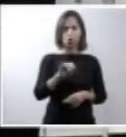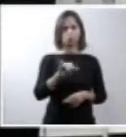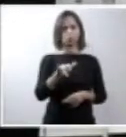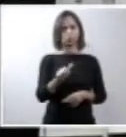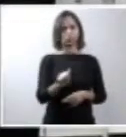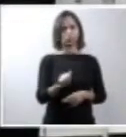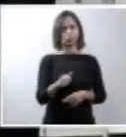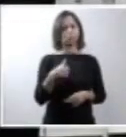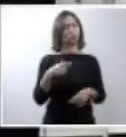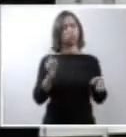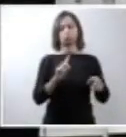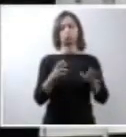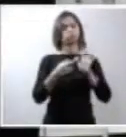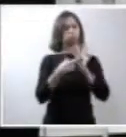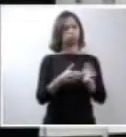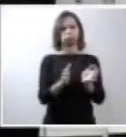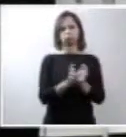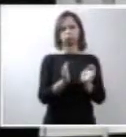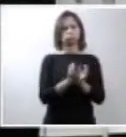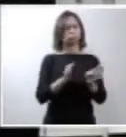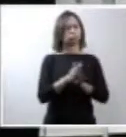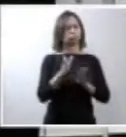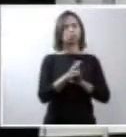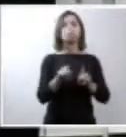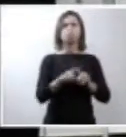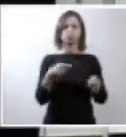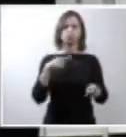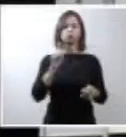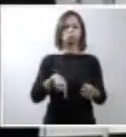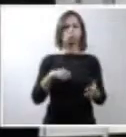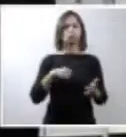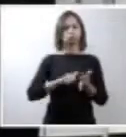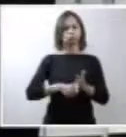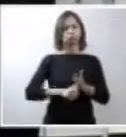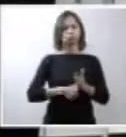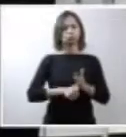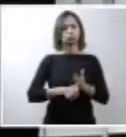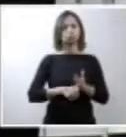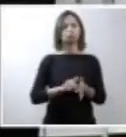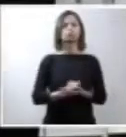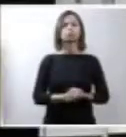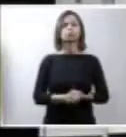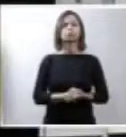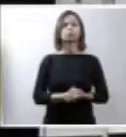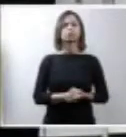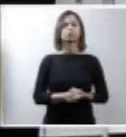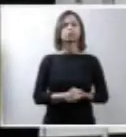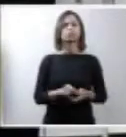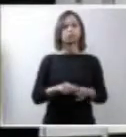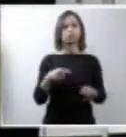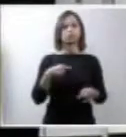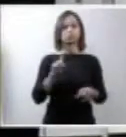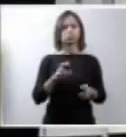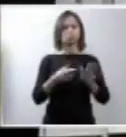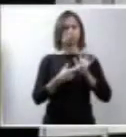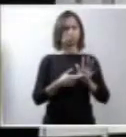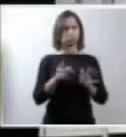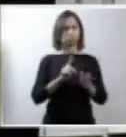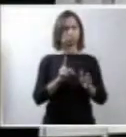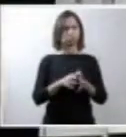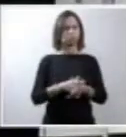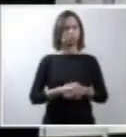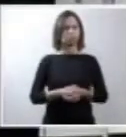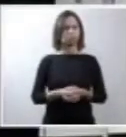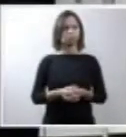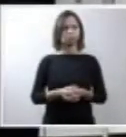aqui o Conselho de Medicina, ao qual pertenço ainda nessa gestão. Não represento a ideia do Conselho.